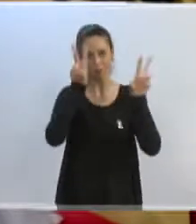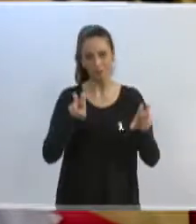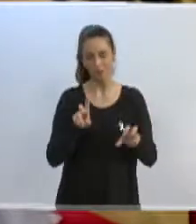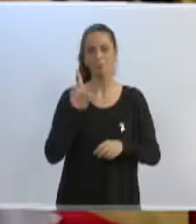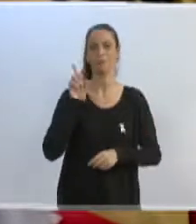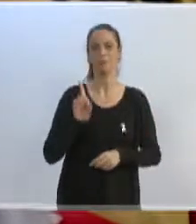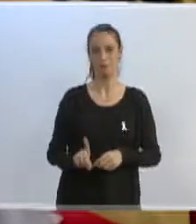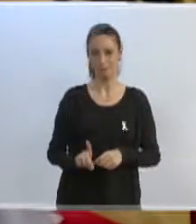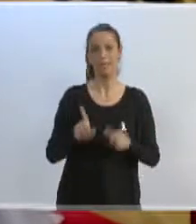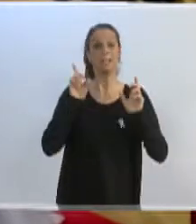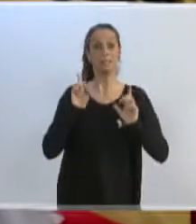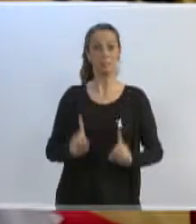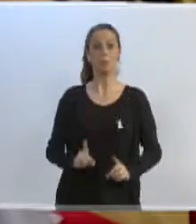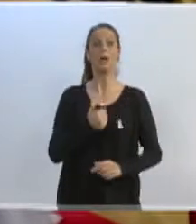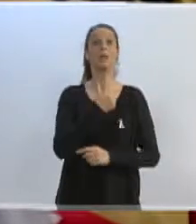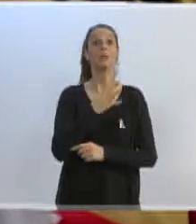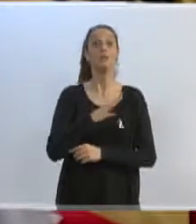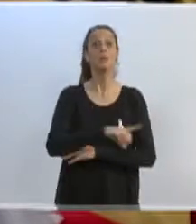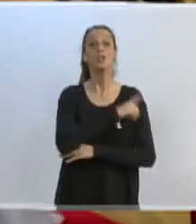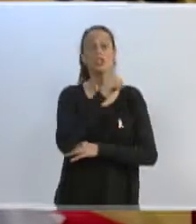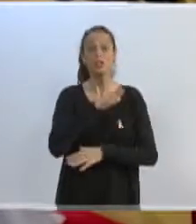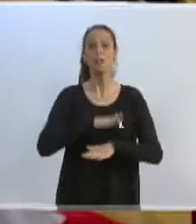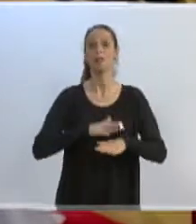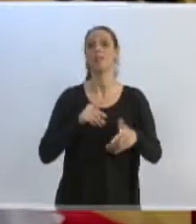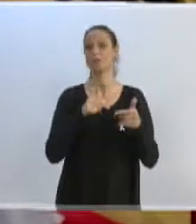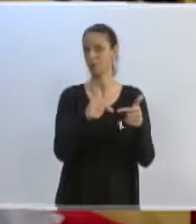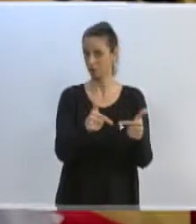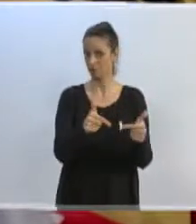Foram 14 dias de ações, tá?